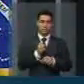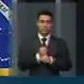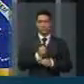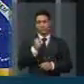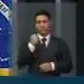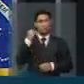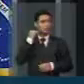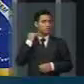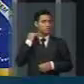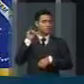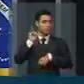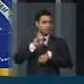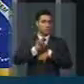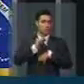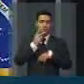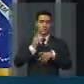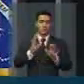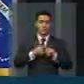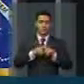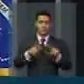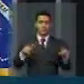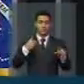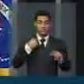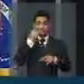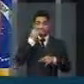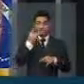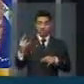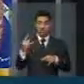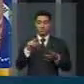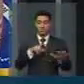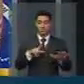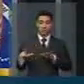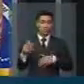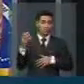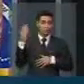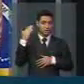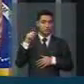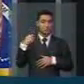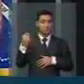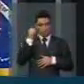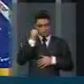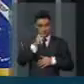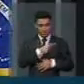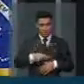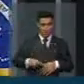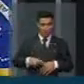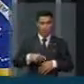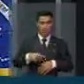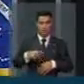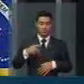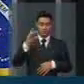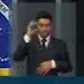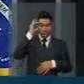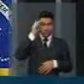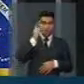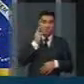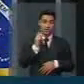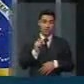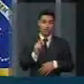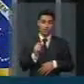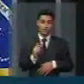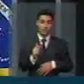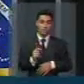Central, mas me chamou muita atenção na semana passada a fala da senhora presidente da República, dizendo,